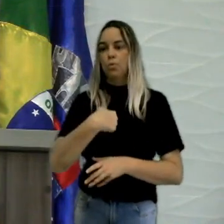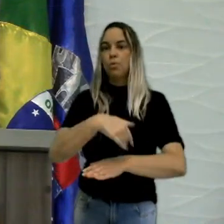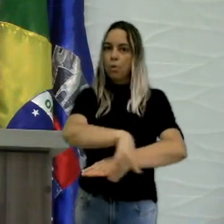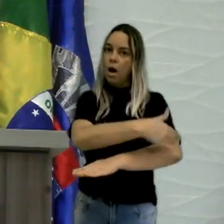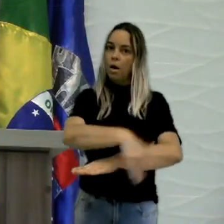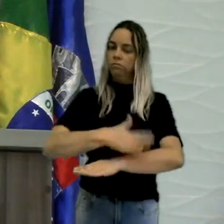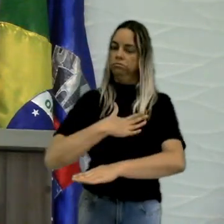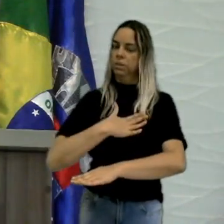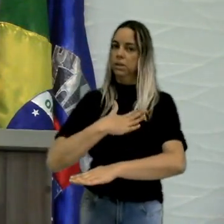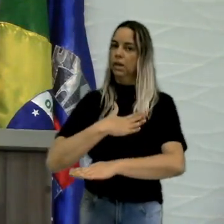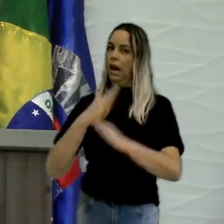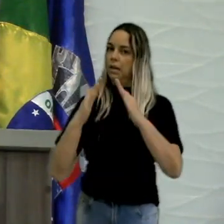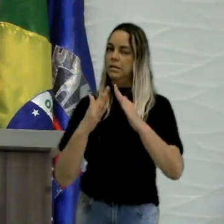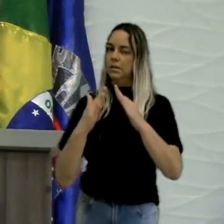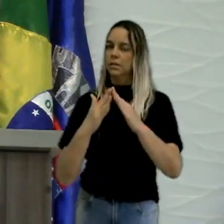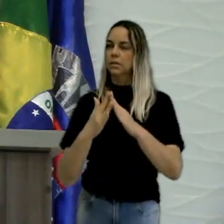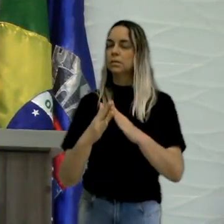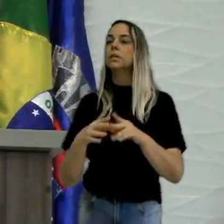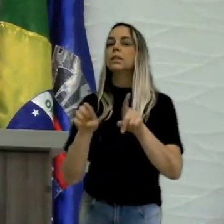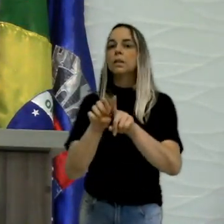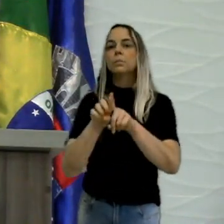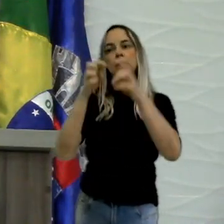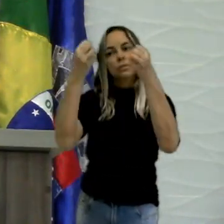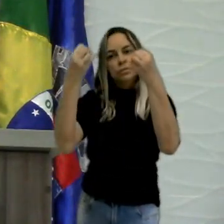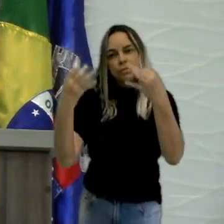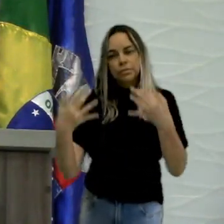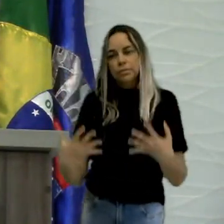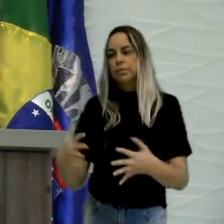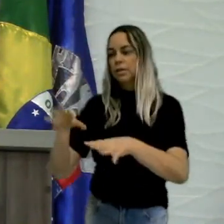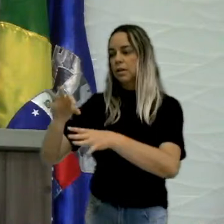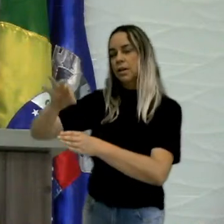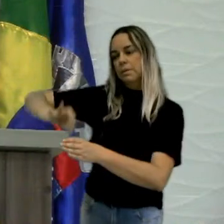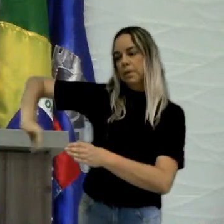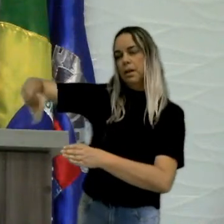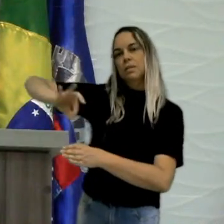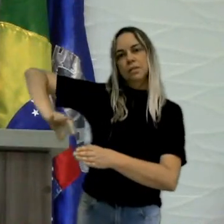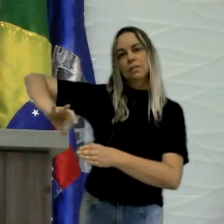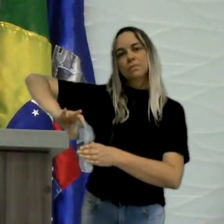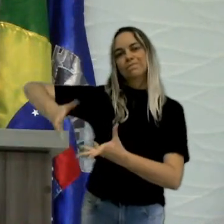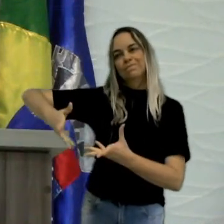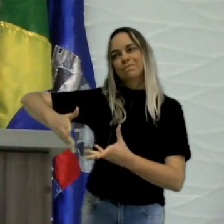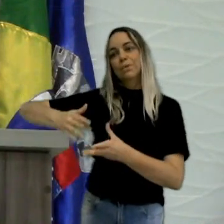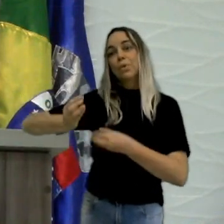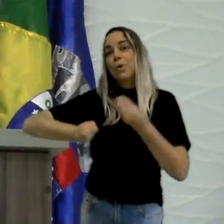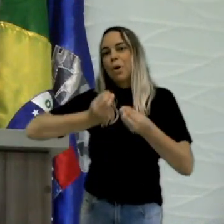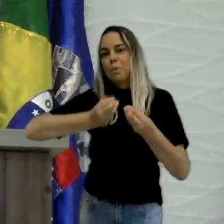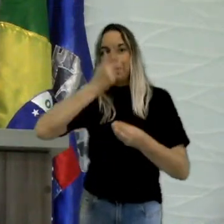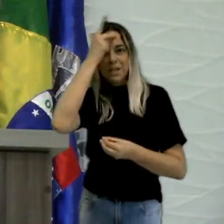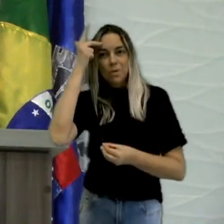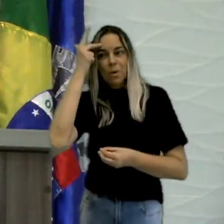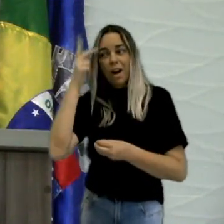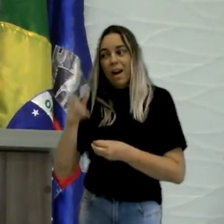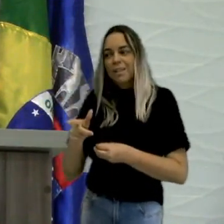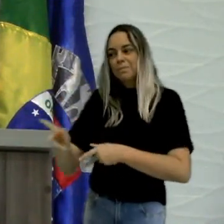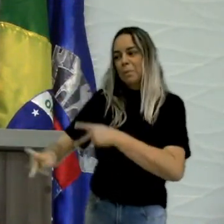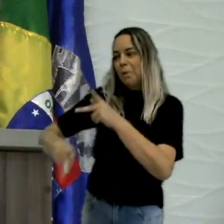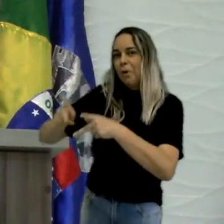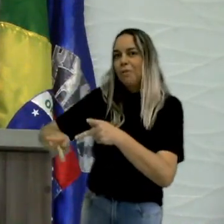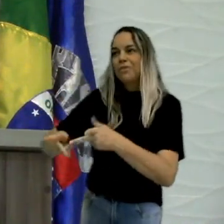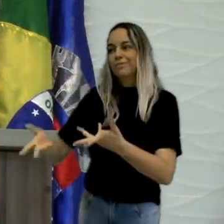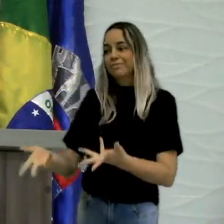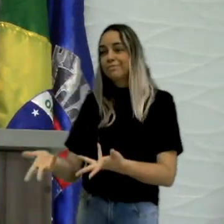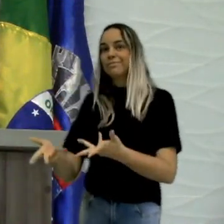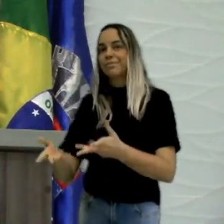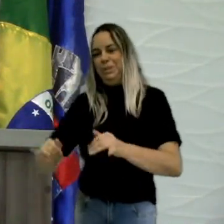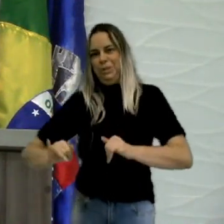que falar da Vila do Espírito Santo, que aqui já colocamos várias vezes a situação, né, daquele povo. Não se pode mais admitir que o